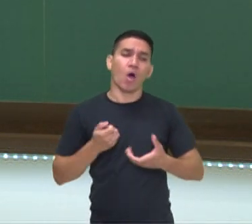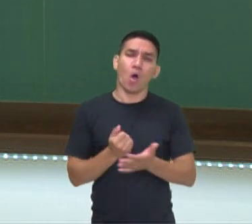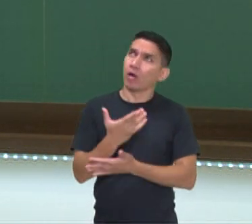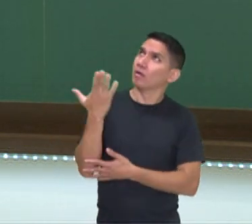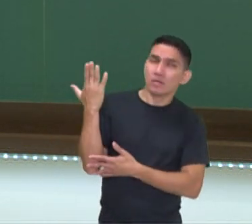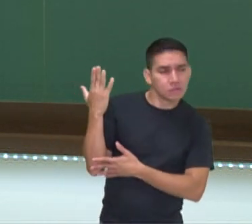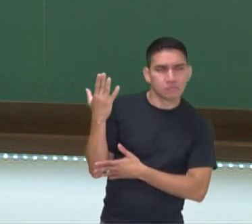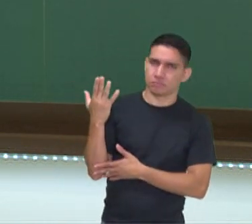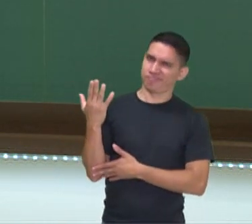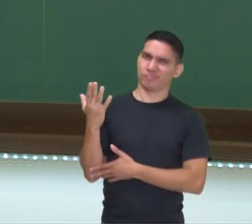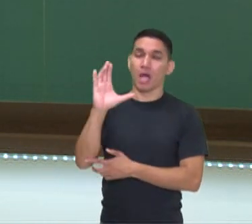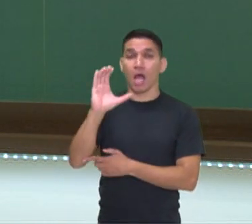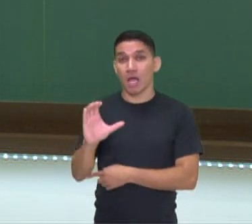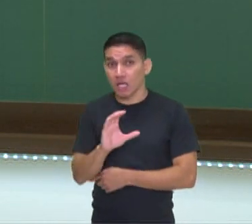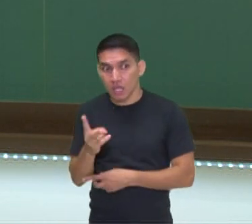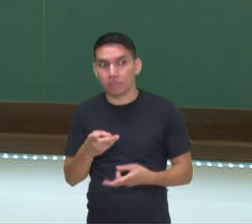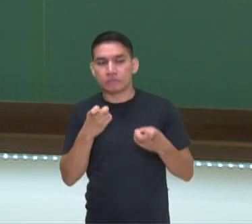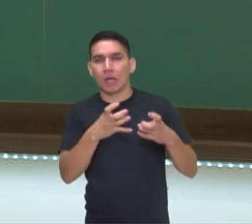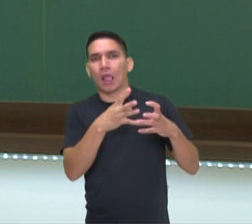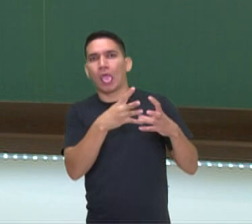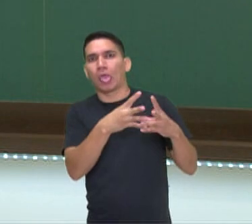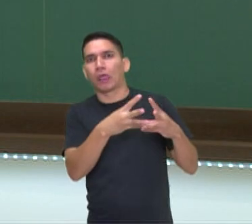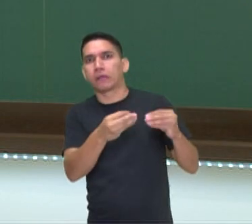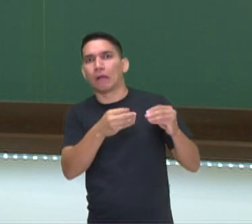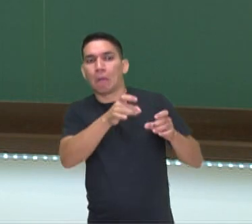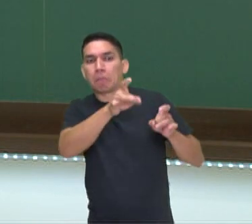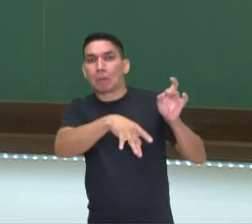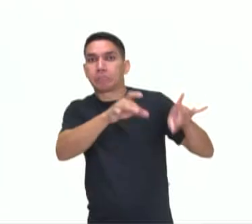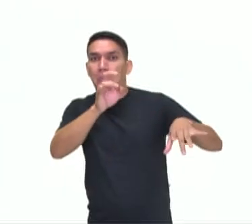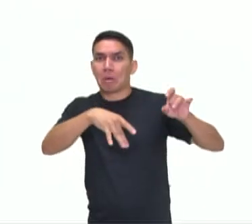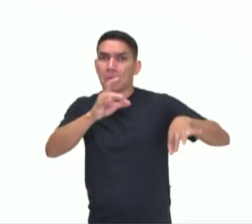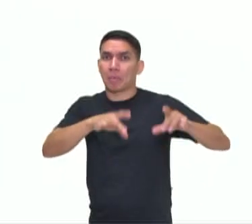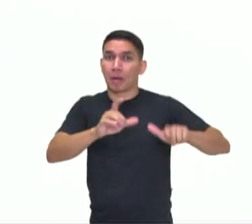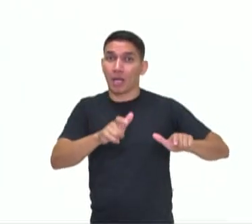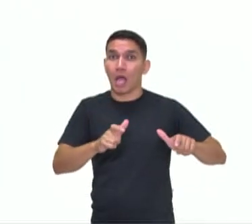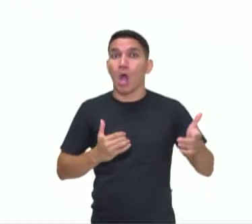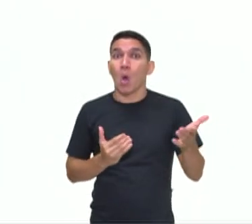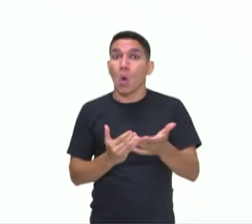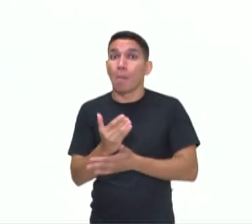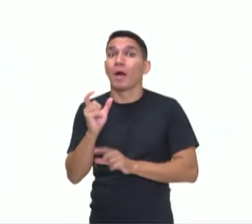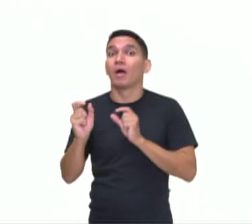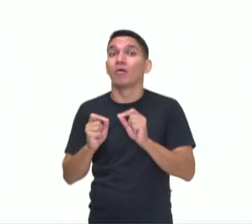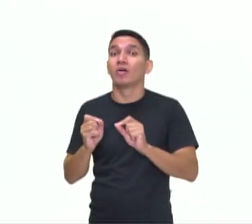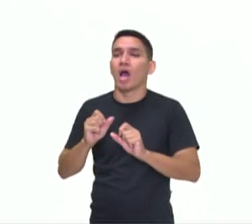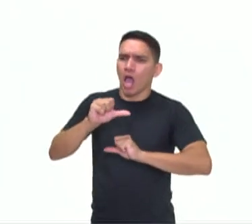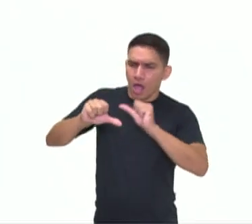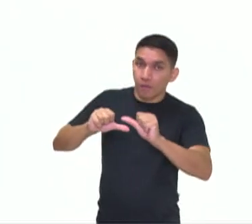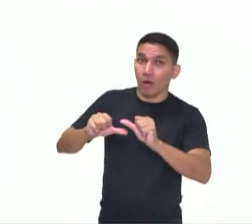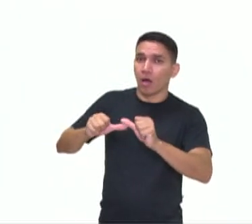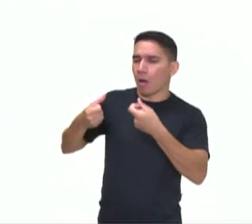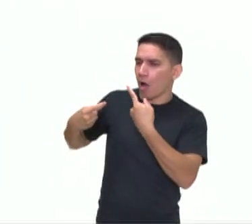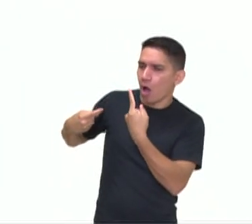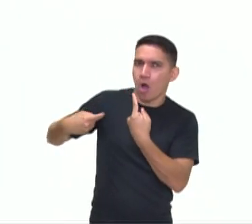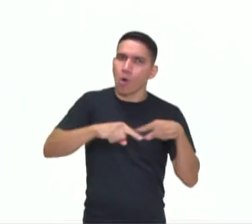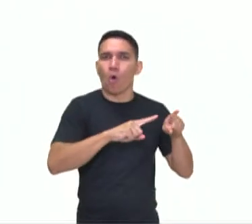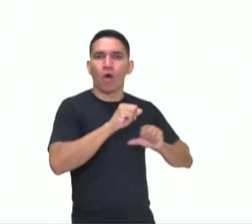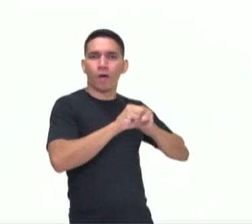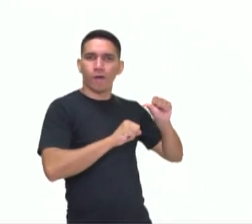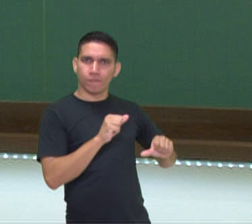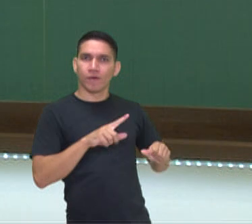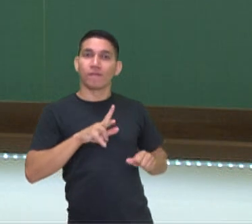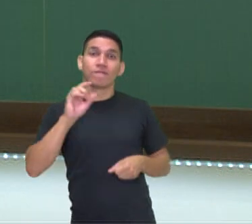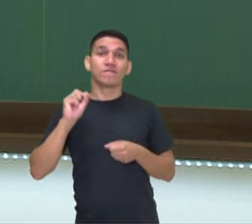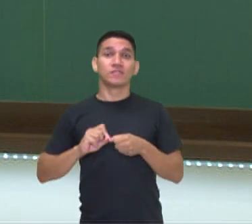isso, vendo tudo que está acontecendo e a decadência dela, ela vai criar a contra-reforma, que ela vai começar a fazer os